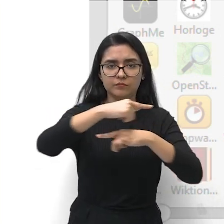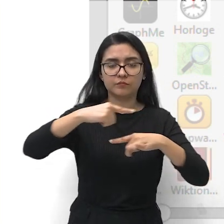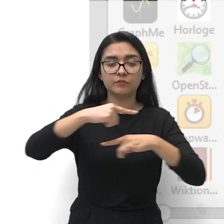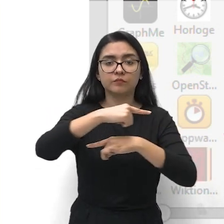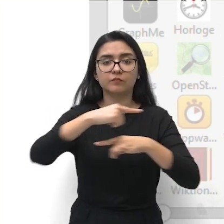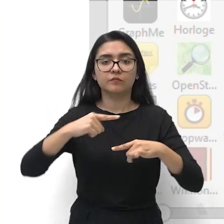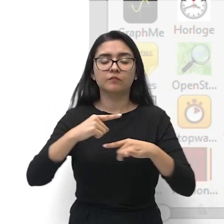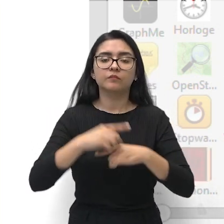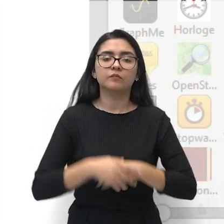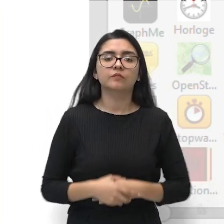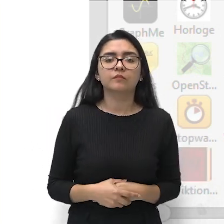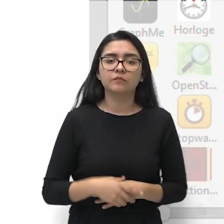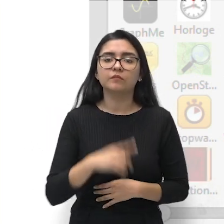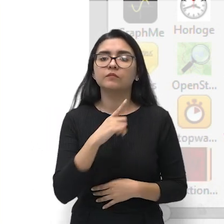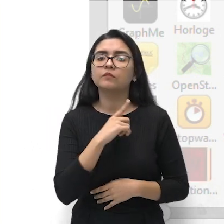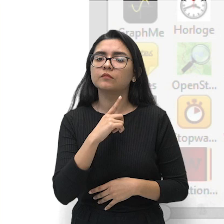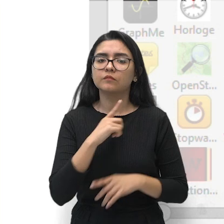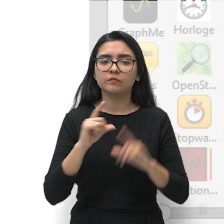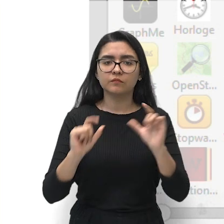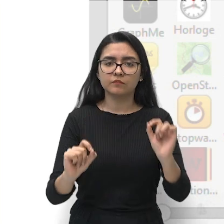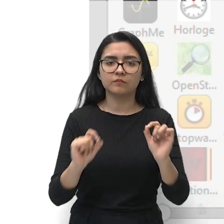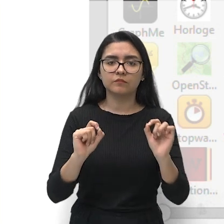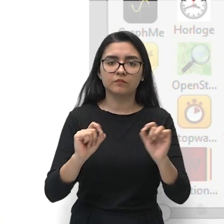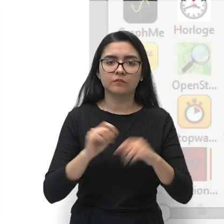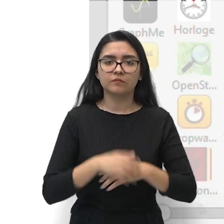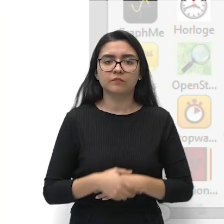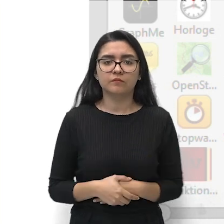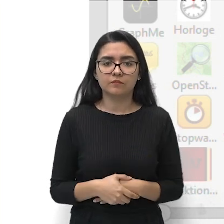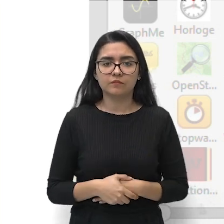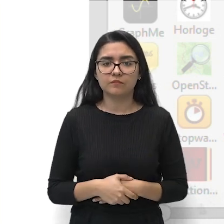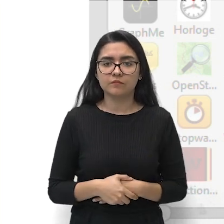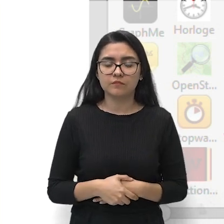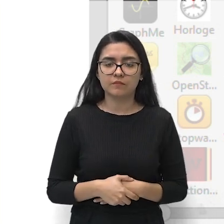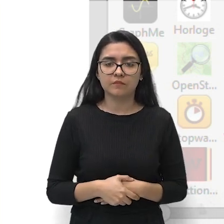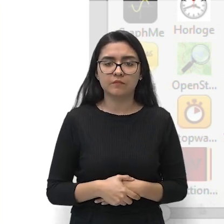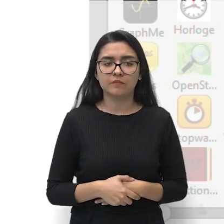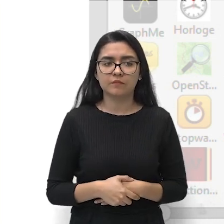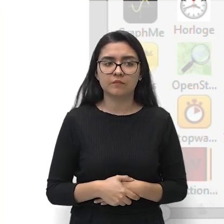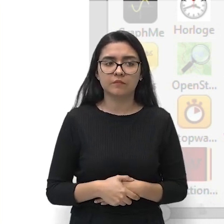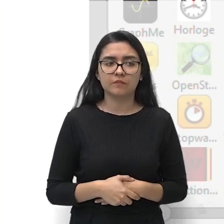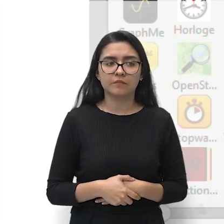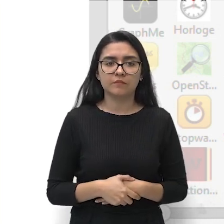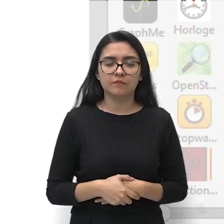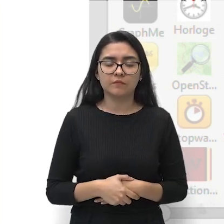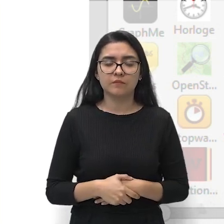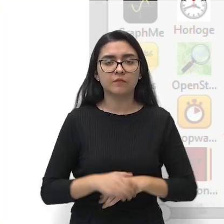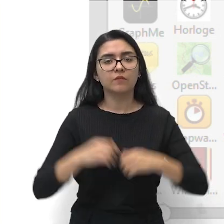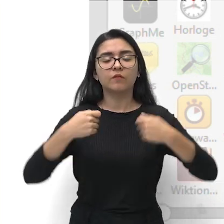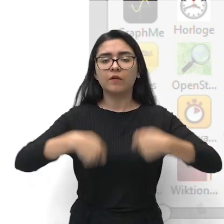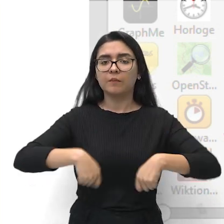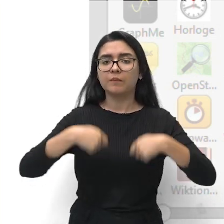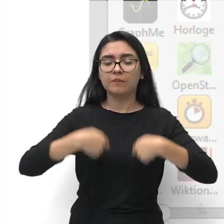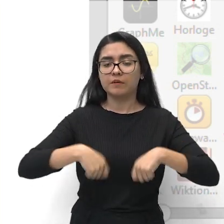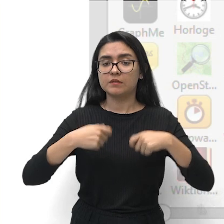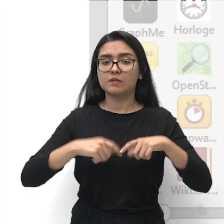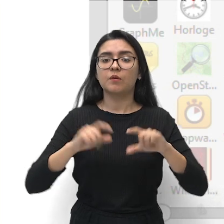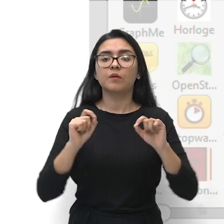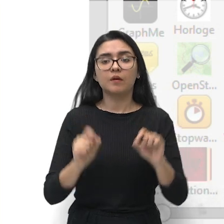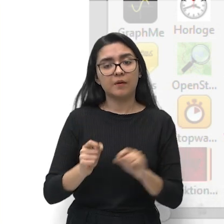dada utilizando compasso e régua. Também vamos precisar, aí, no caso de lápis,